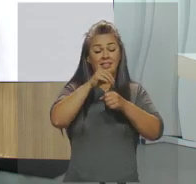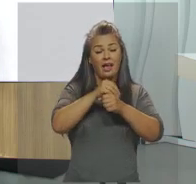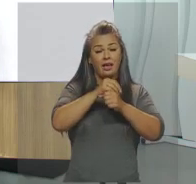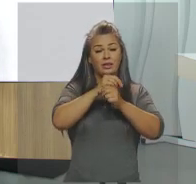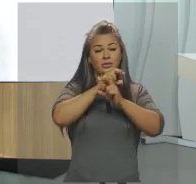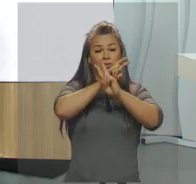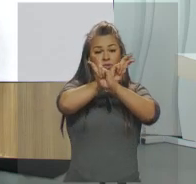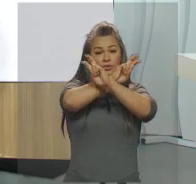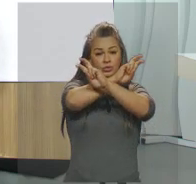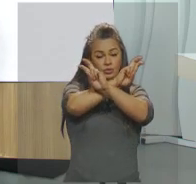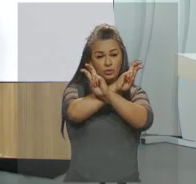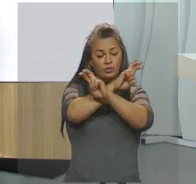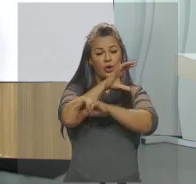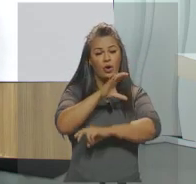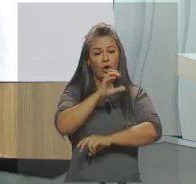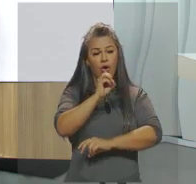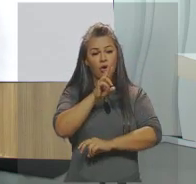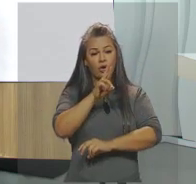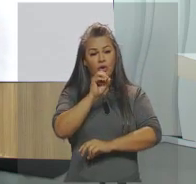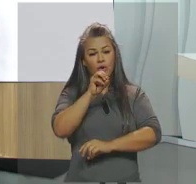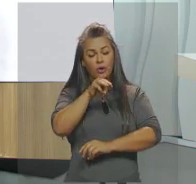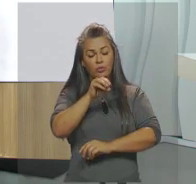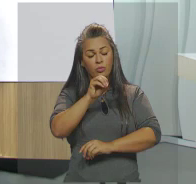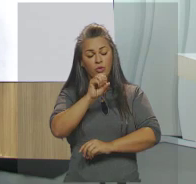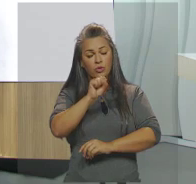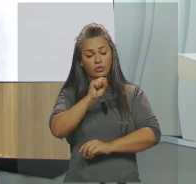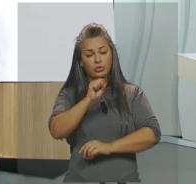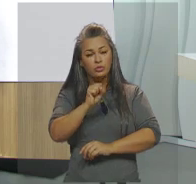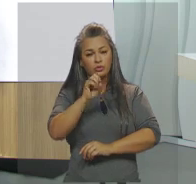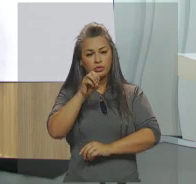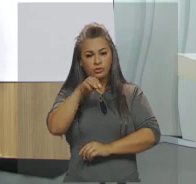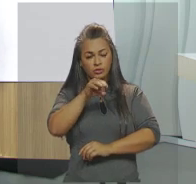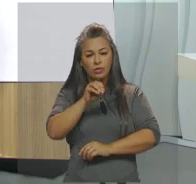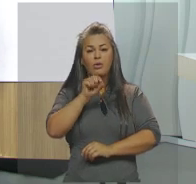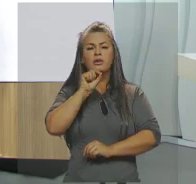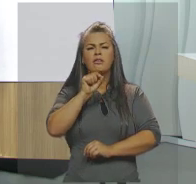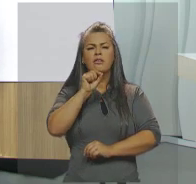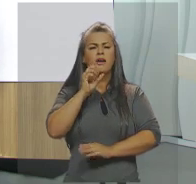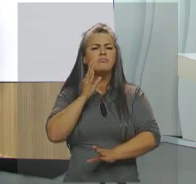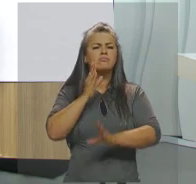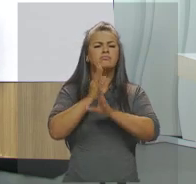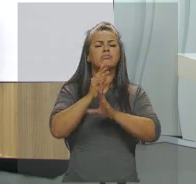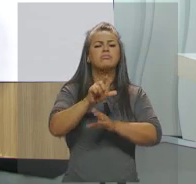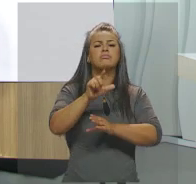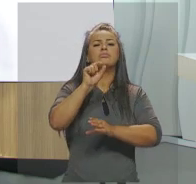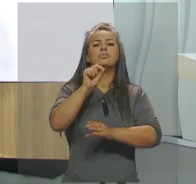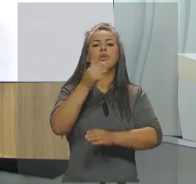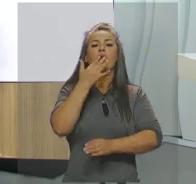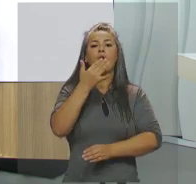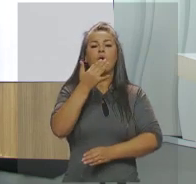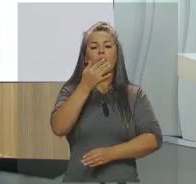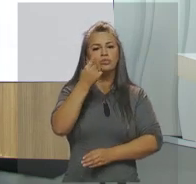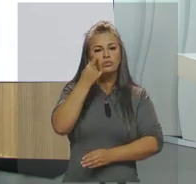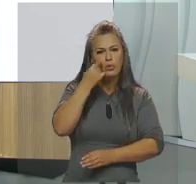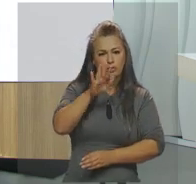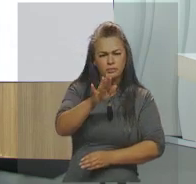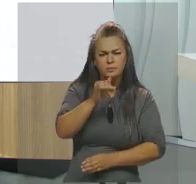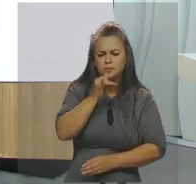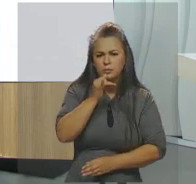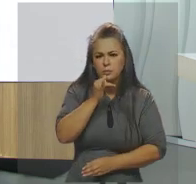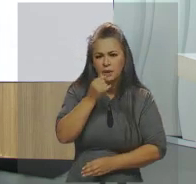em conjunto a cor do nosso olho. Então, isso é uma interação gênica. Como assim? Vamos ver aqui agora.